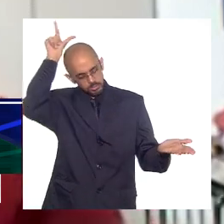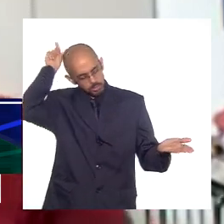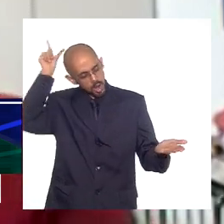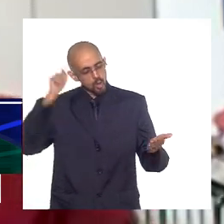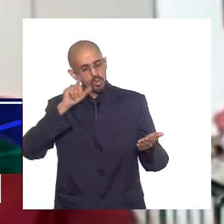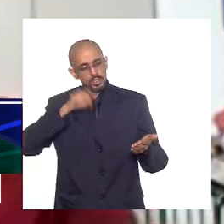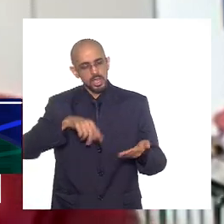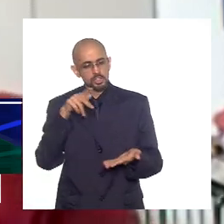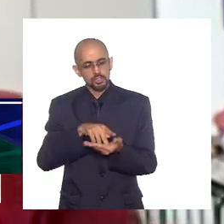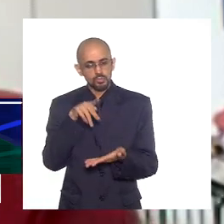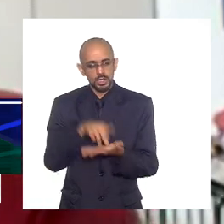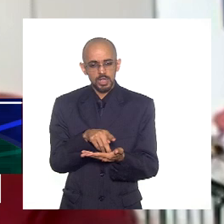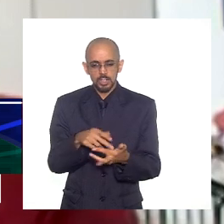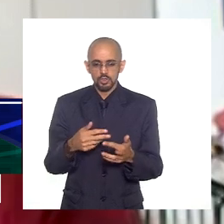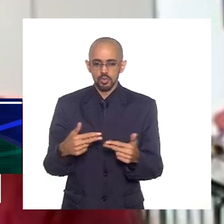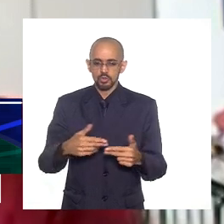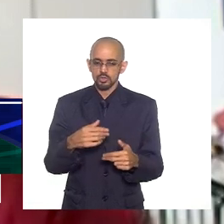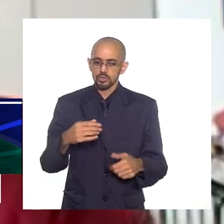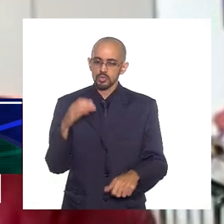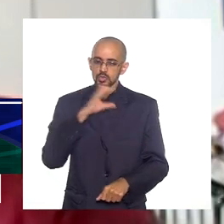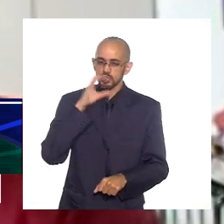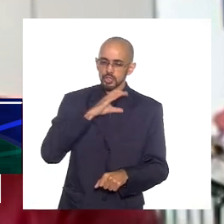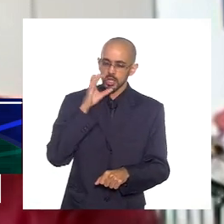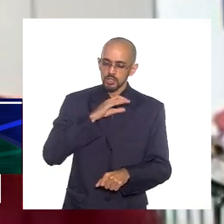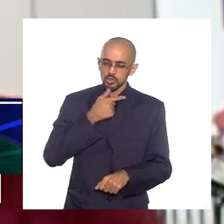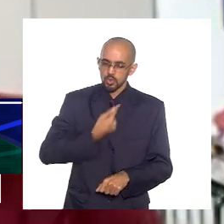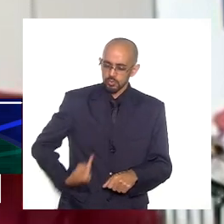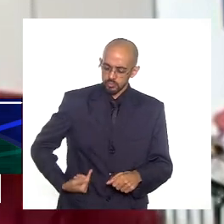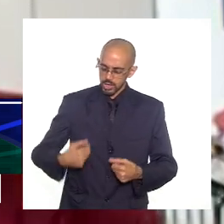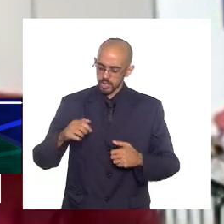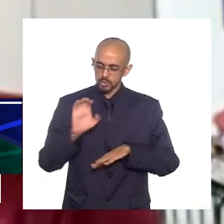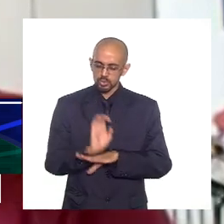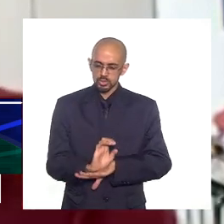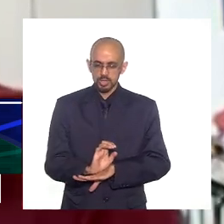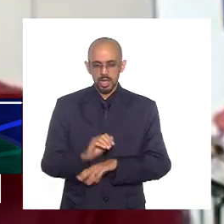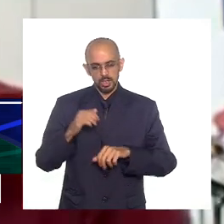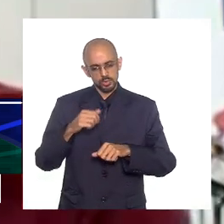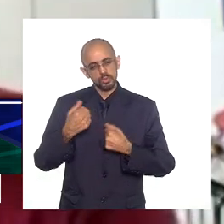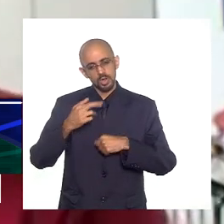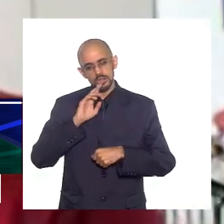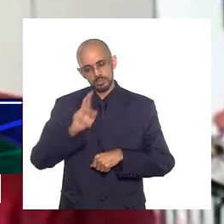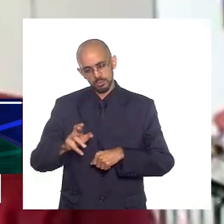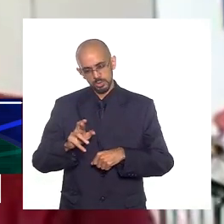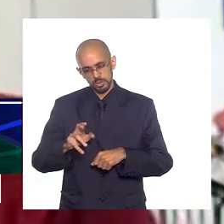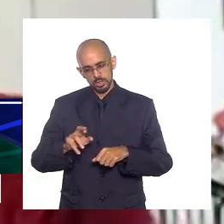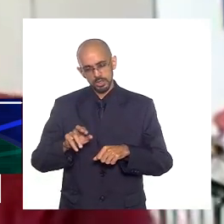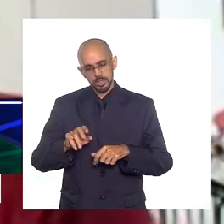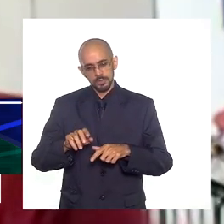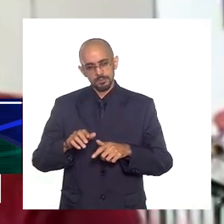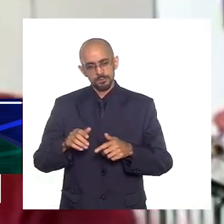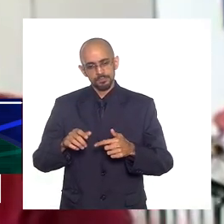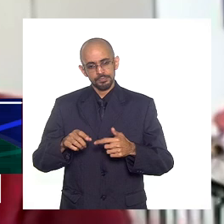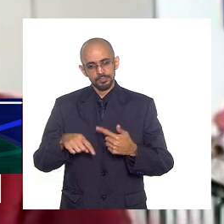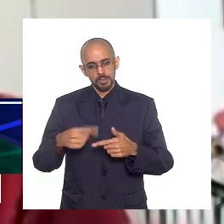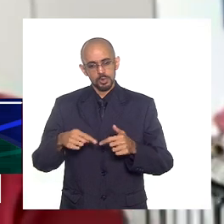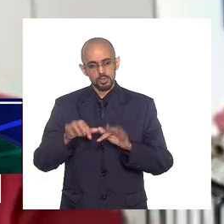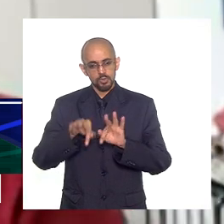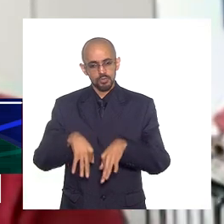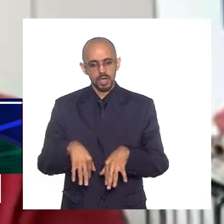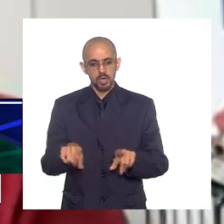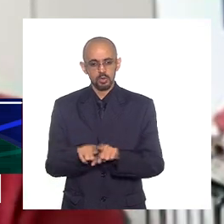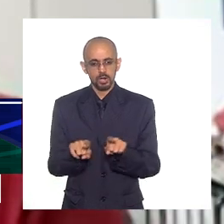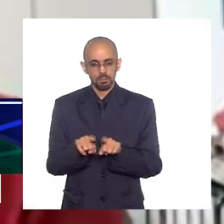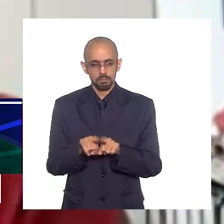realmente urgentes, que o governo do Estado, né, deu uma resposta. E, por fim, como eu coloquei com o deputado, né,